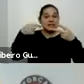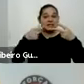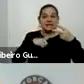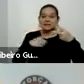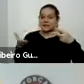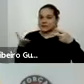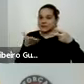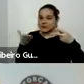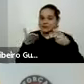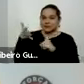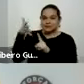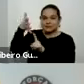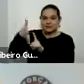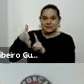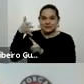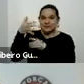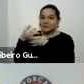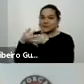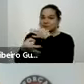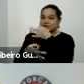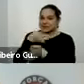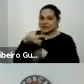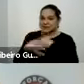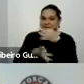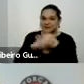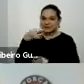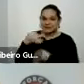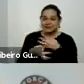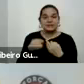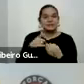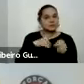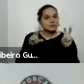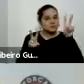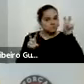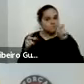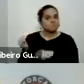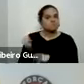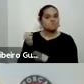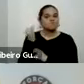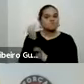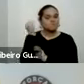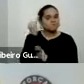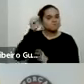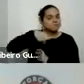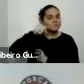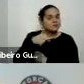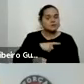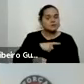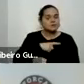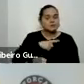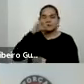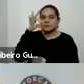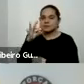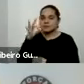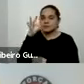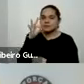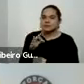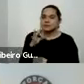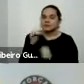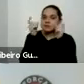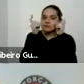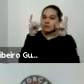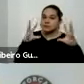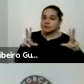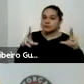nossos articulistas, com temas extremamente interessantes, que eu tenho certeza que interessa muito para